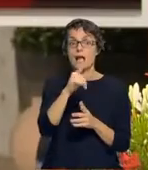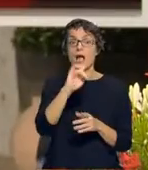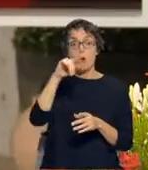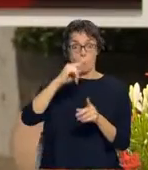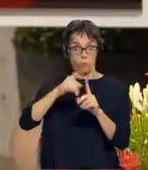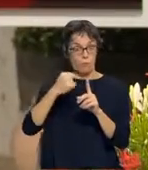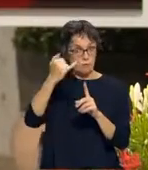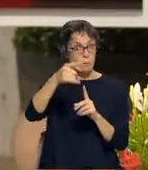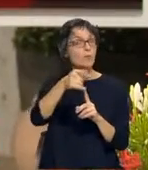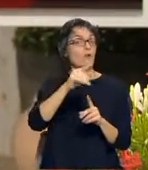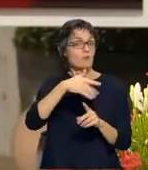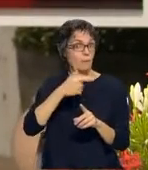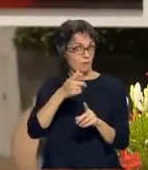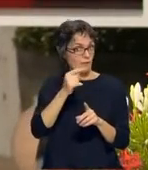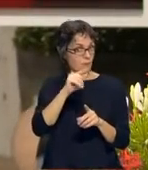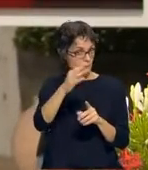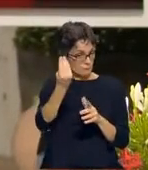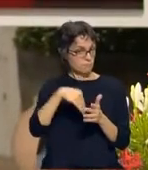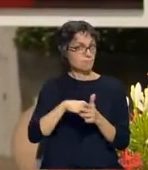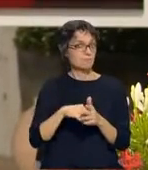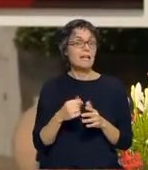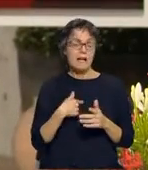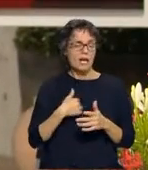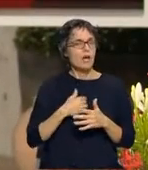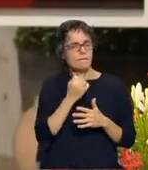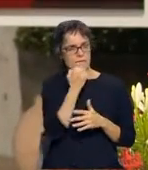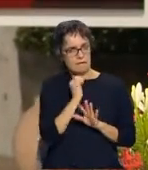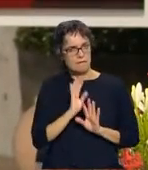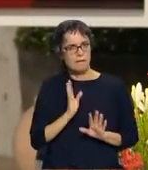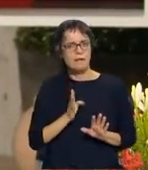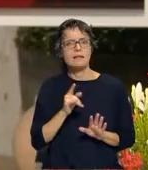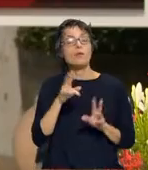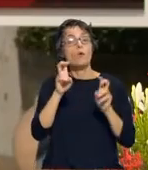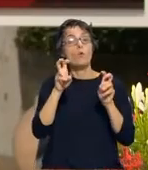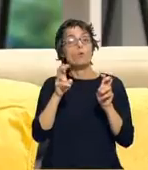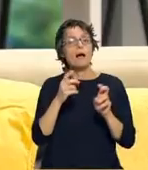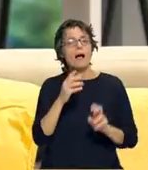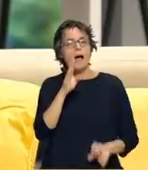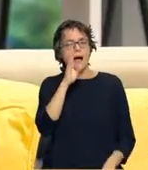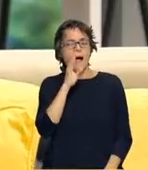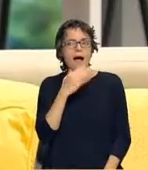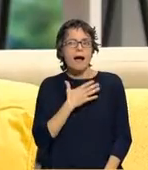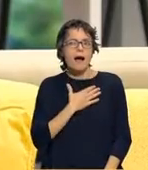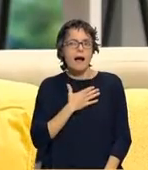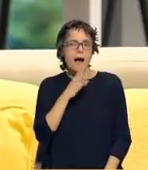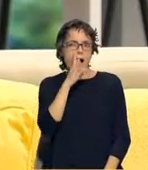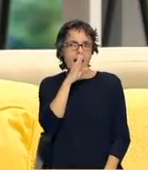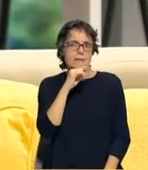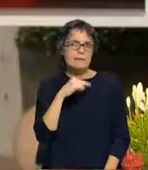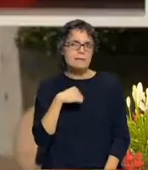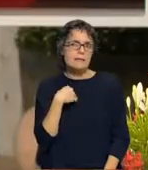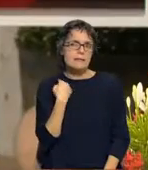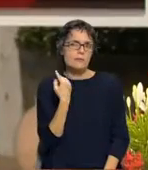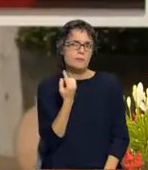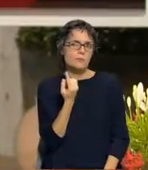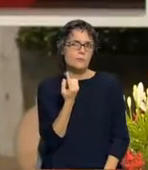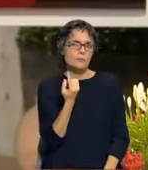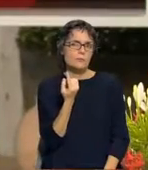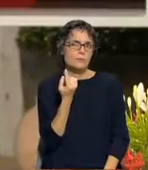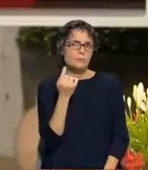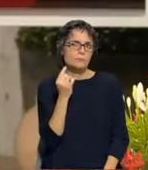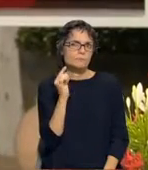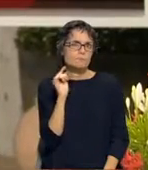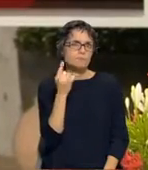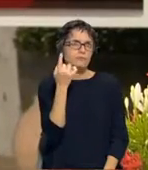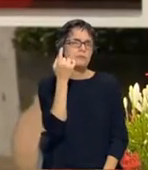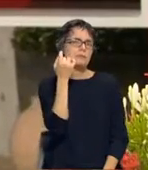Certeza. Eu já fiz a minha parte. E já temos o tema do próximo ano. Qual é? Que é Se Eu Fosse. Se eu fosse. Olha, isso é giro. É um belo tema,